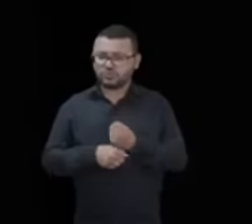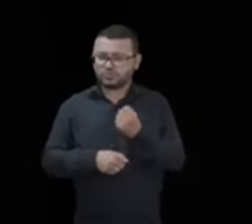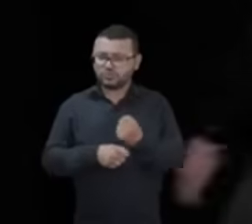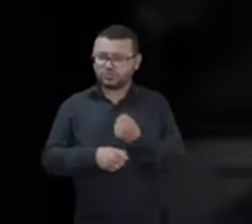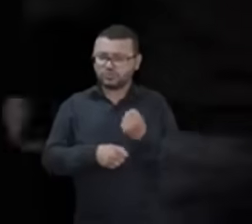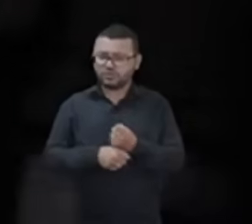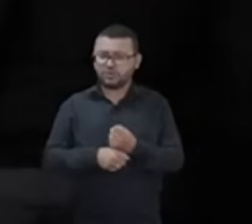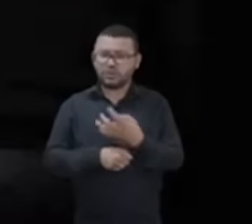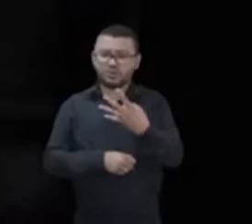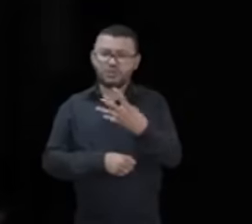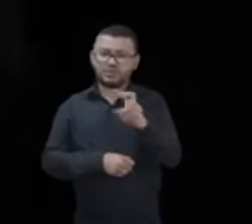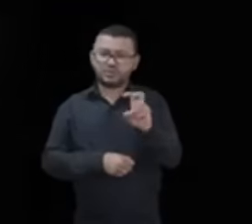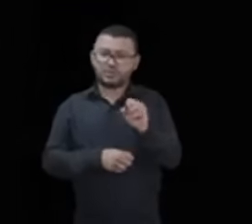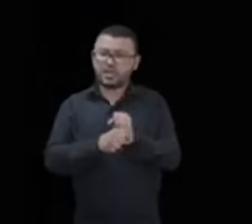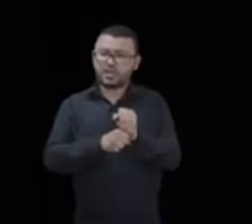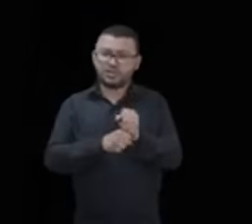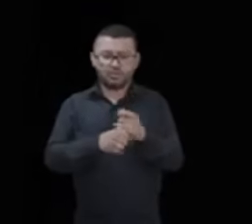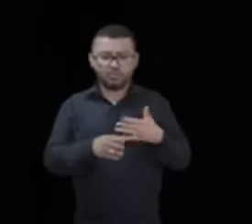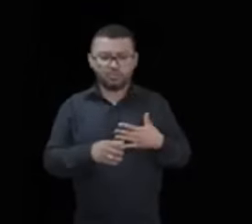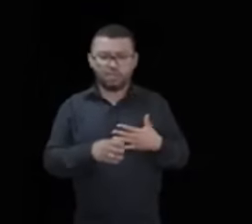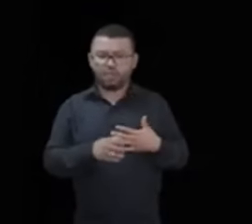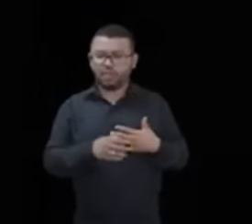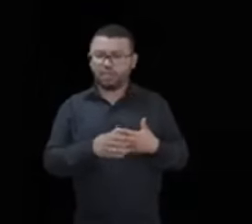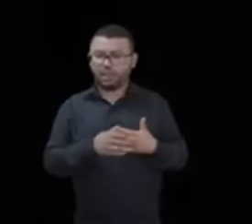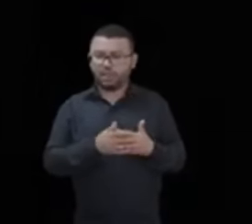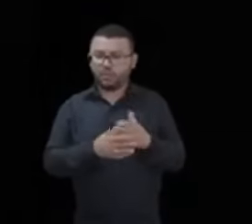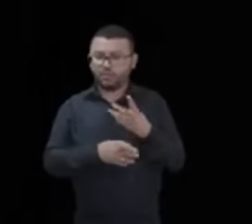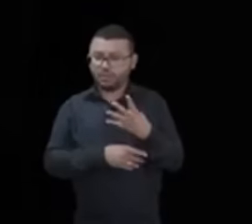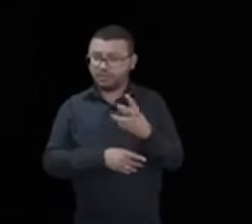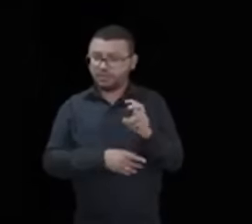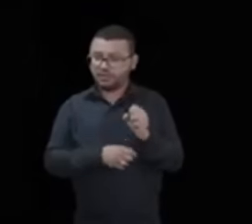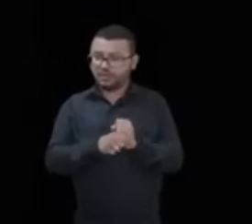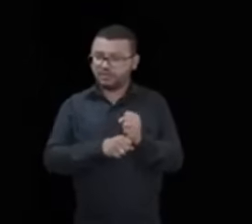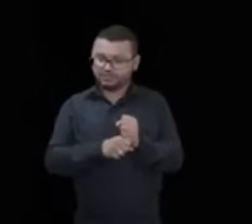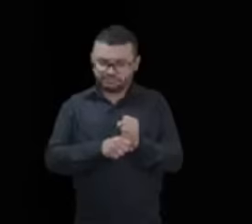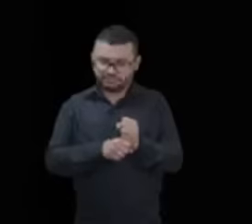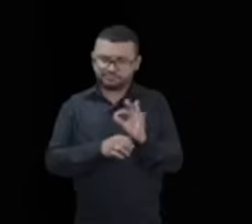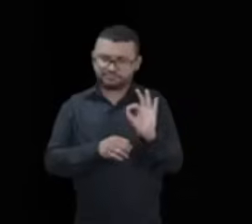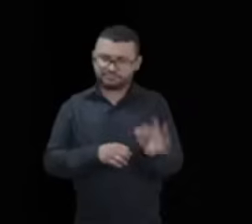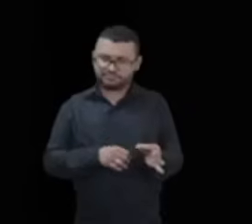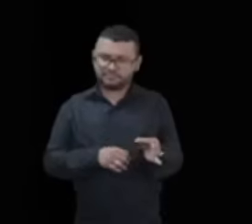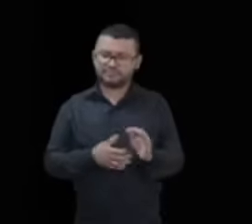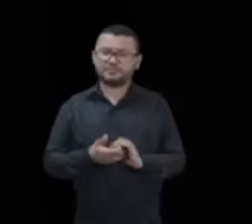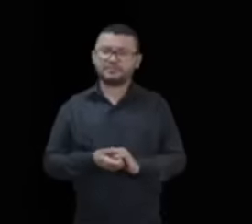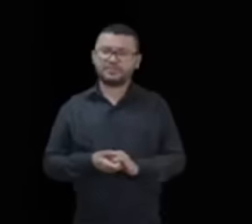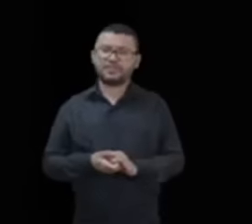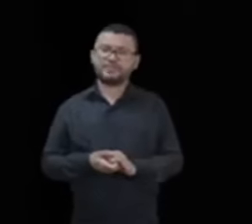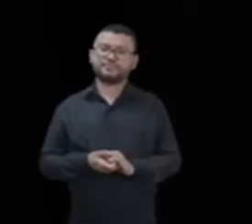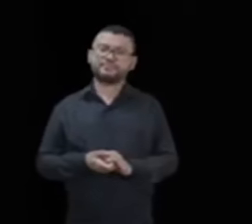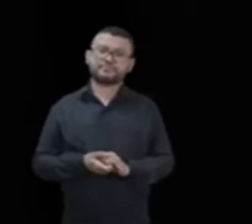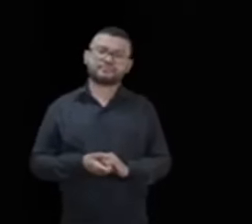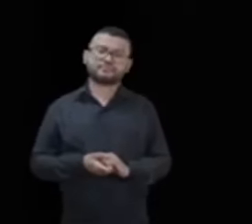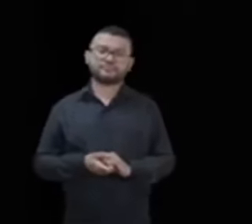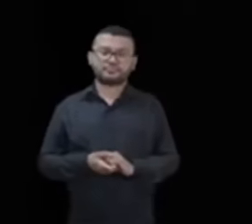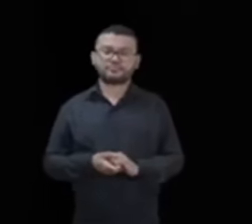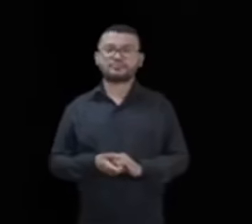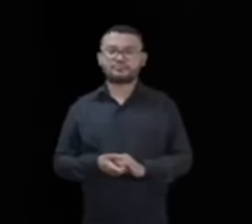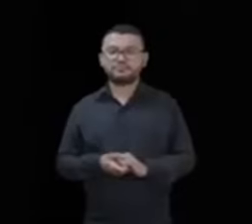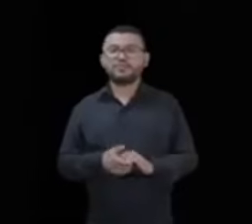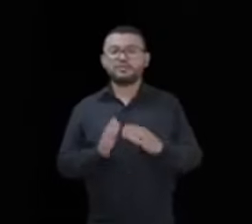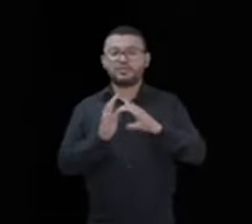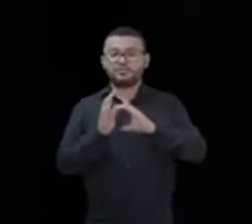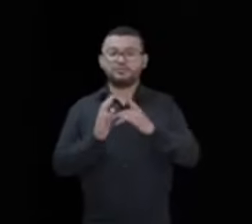ao longo de 45 anos. Mas esse partido também tem que estar atento